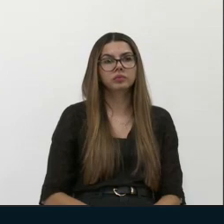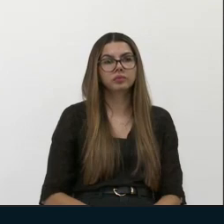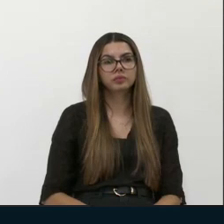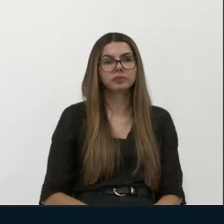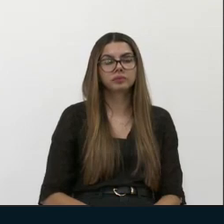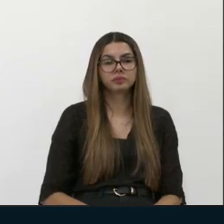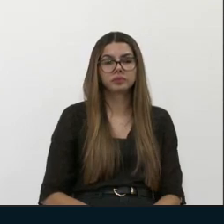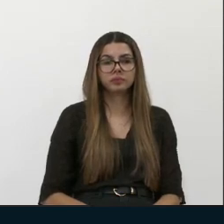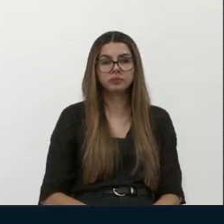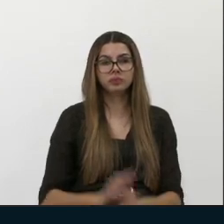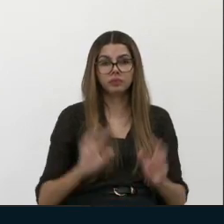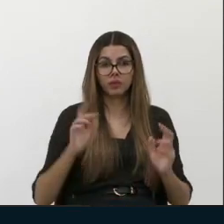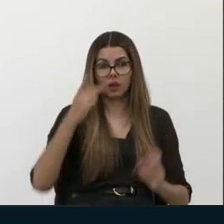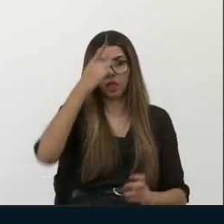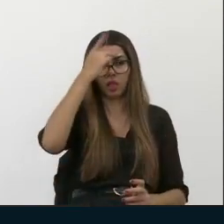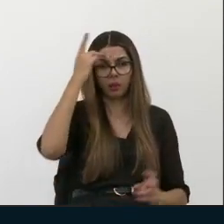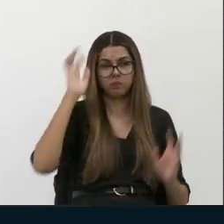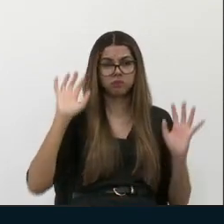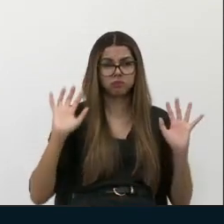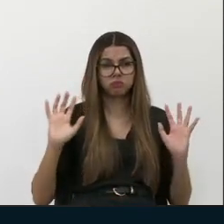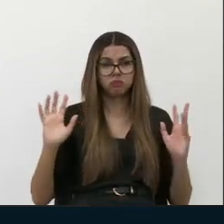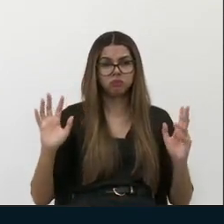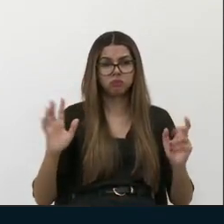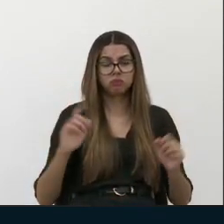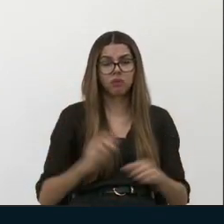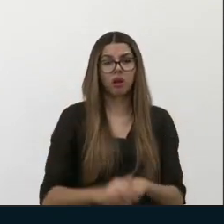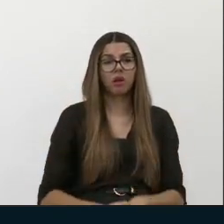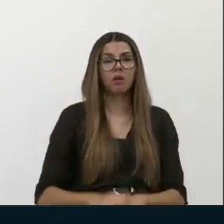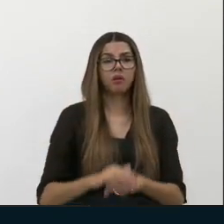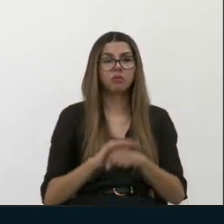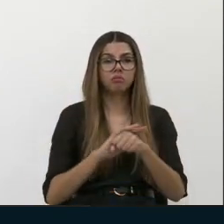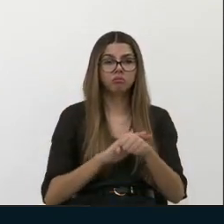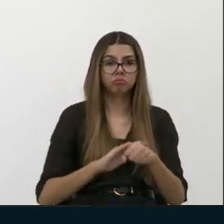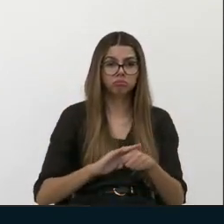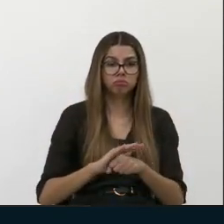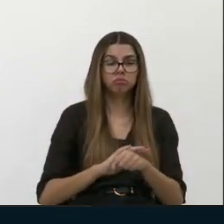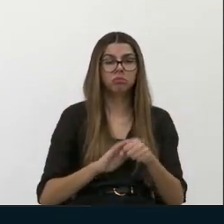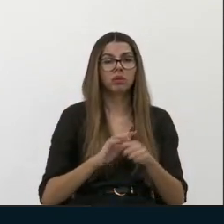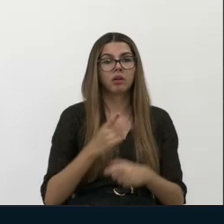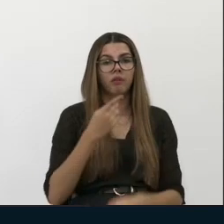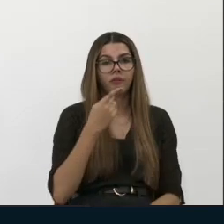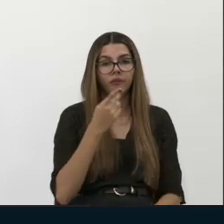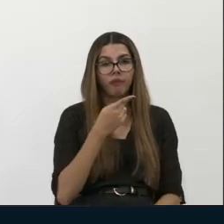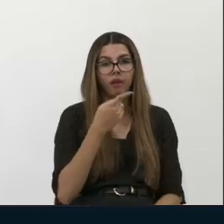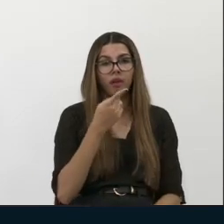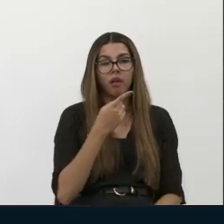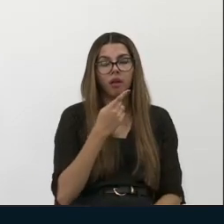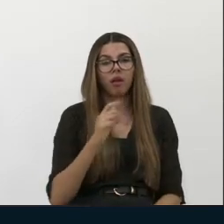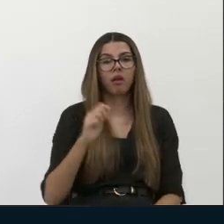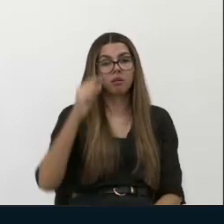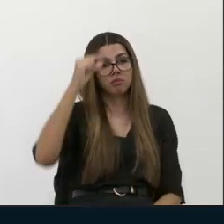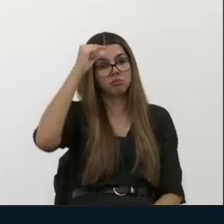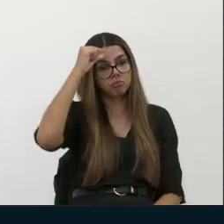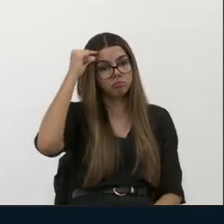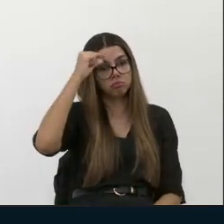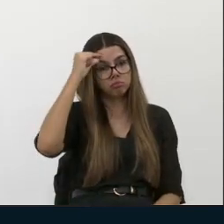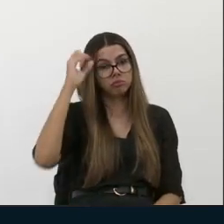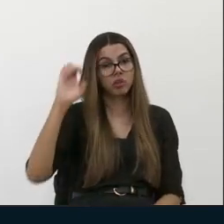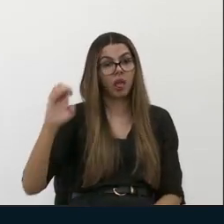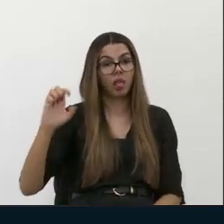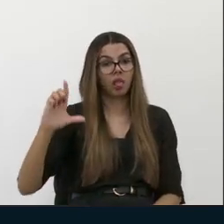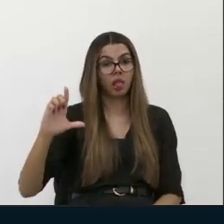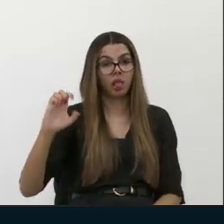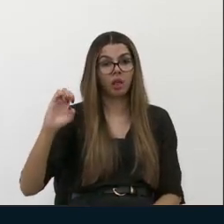as máquinas sumiram, e a conversa é a mesma. É o Guti, é o Eloy, é esse, é aquele, é